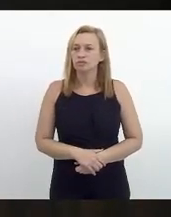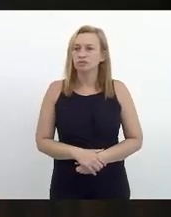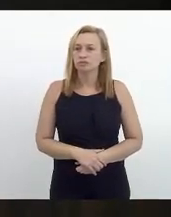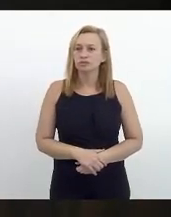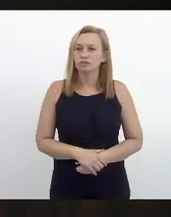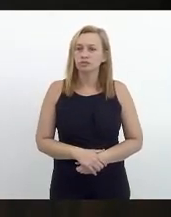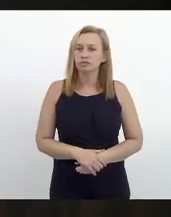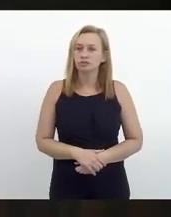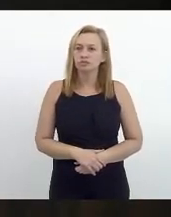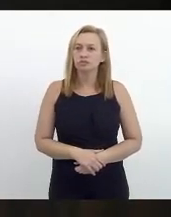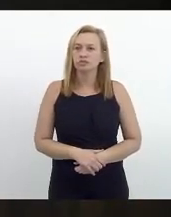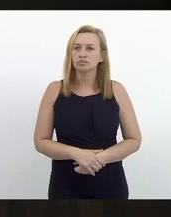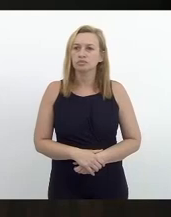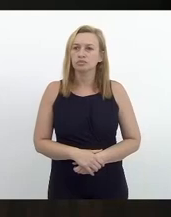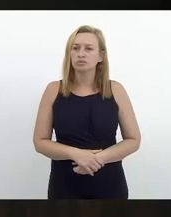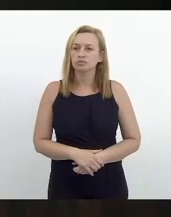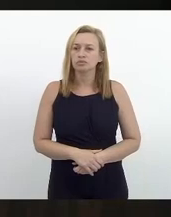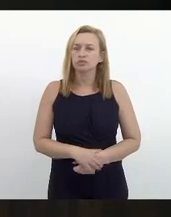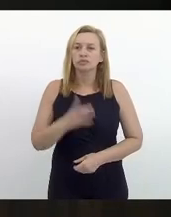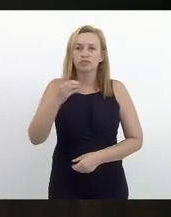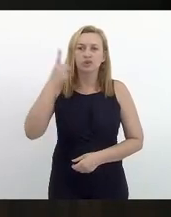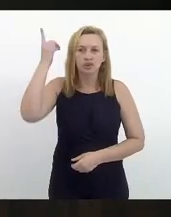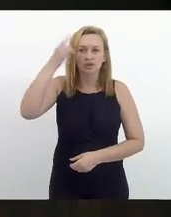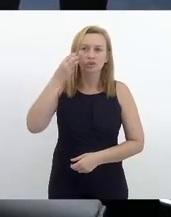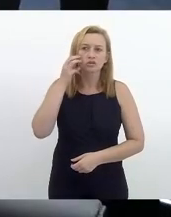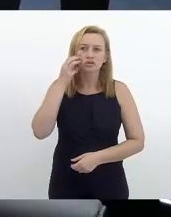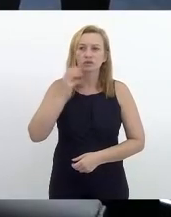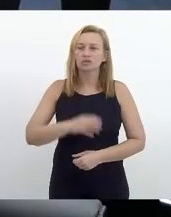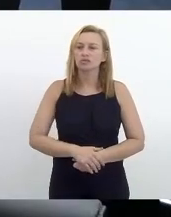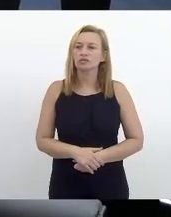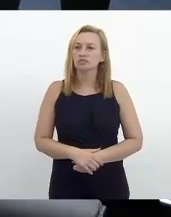Noel de Carvalho. Deputado Valdec Carneiro.